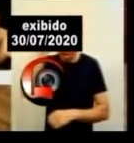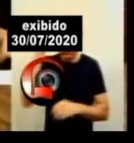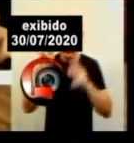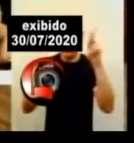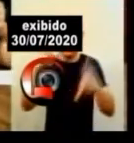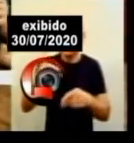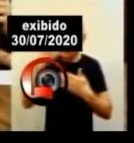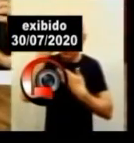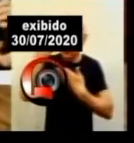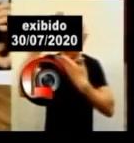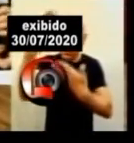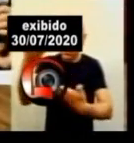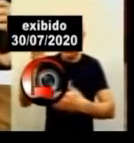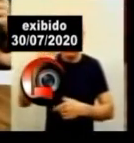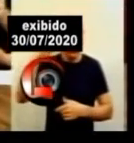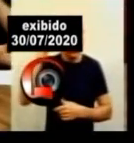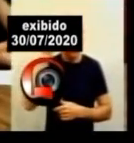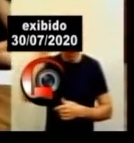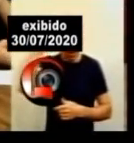Obrigado, Andréia.